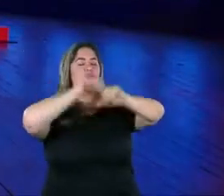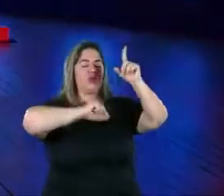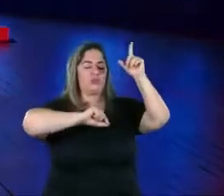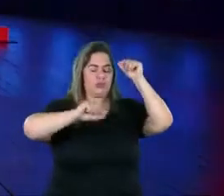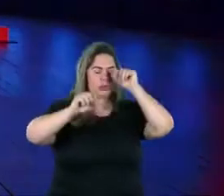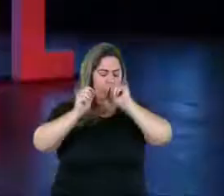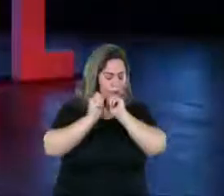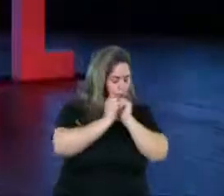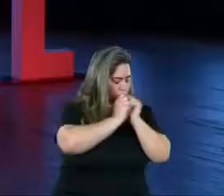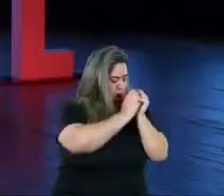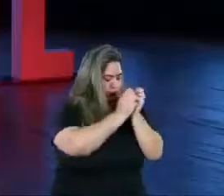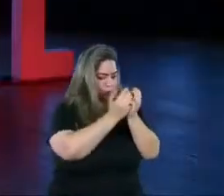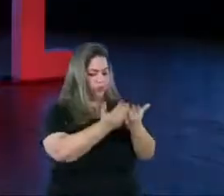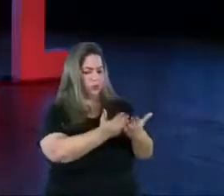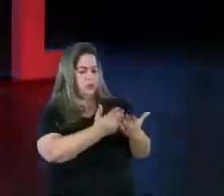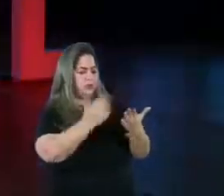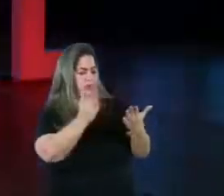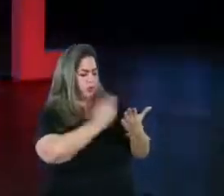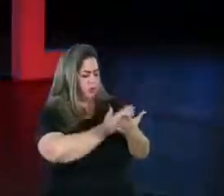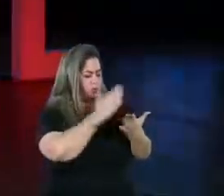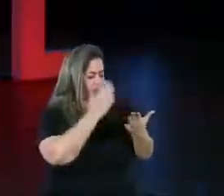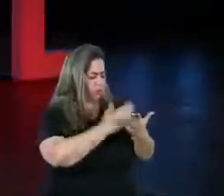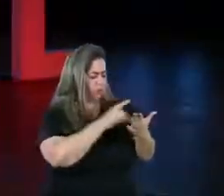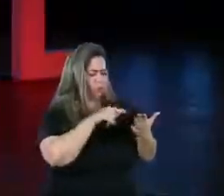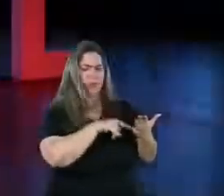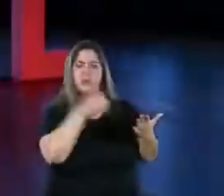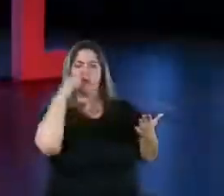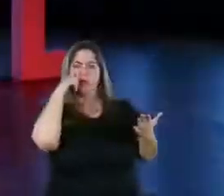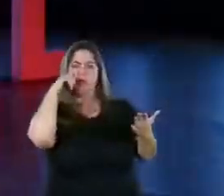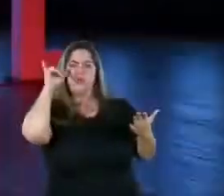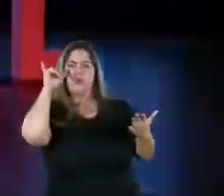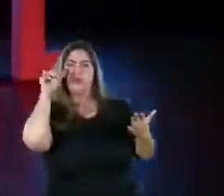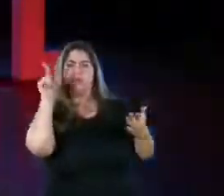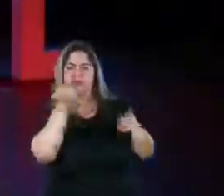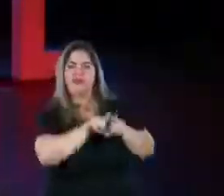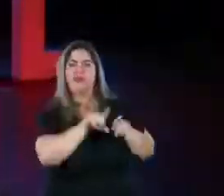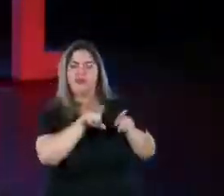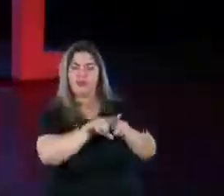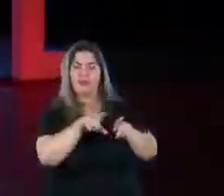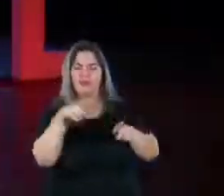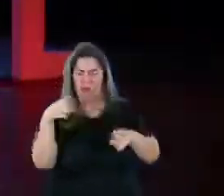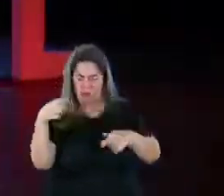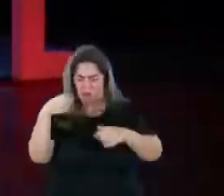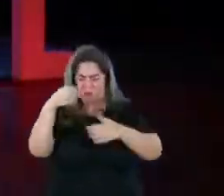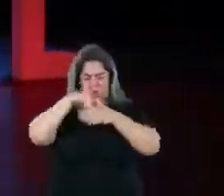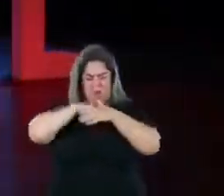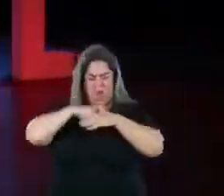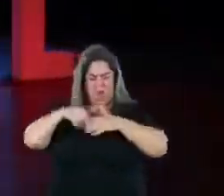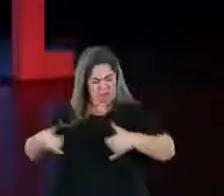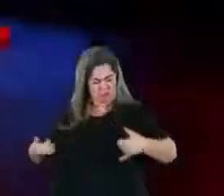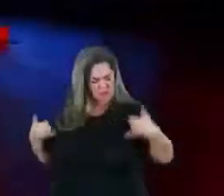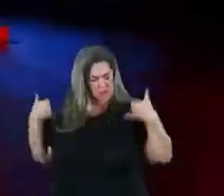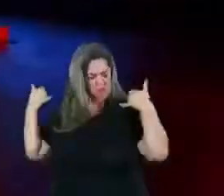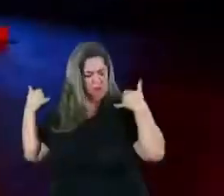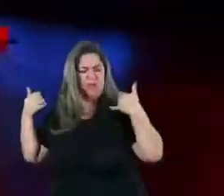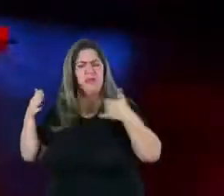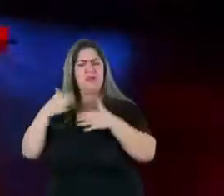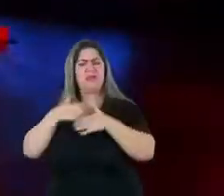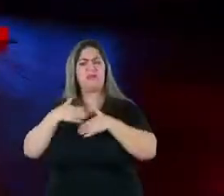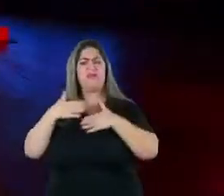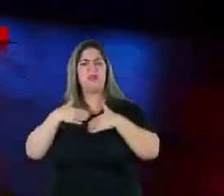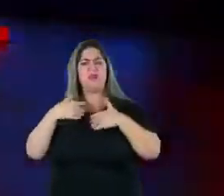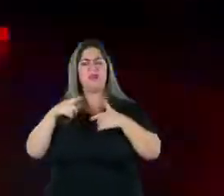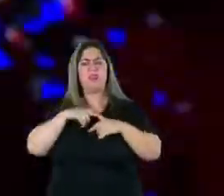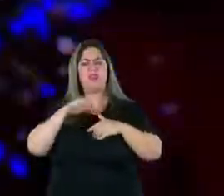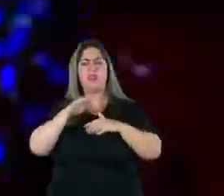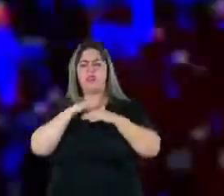um grande boi está na minha palavra, está na minha ausência, na minha vaidade, minha escuridão. Um grande boi está na